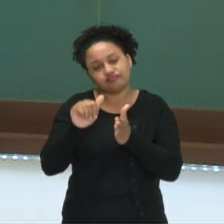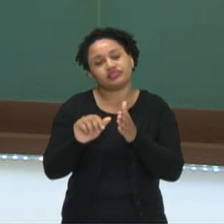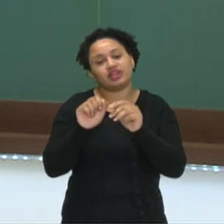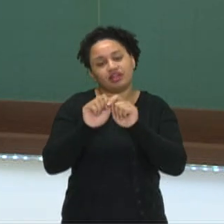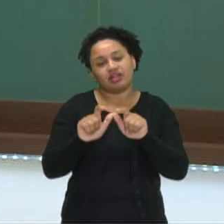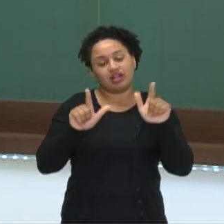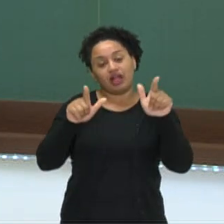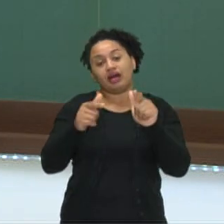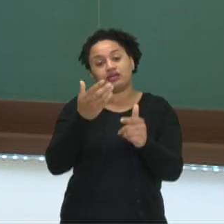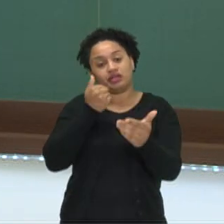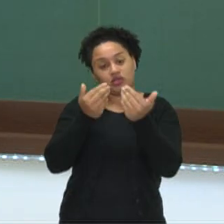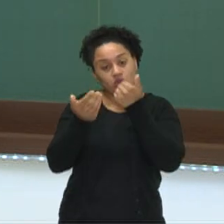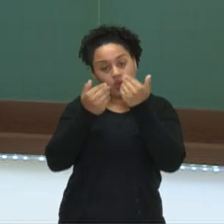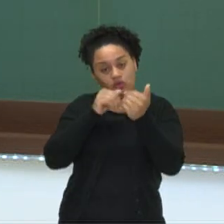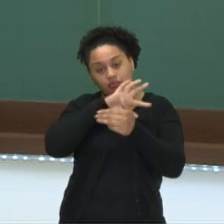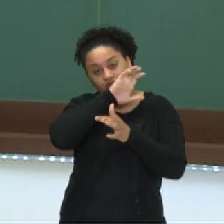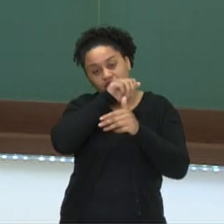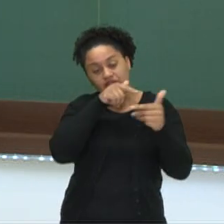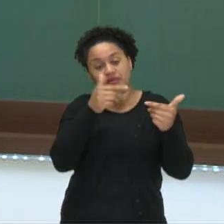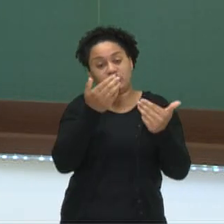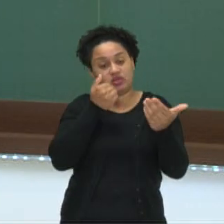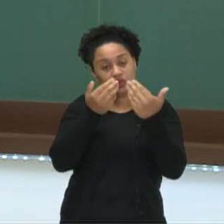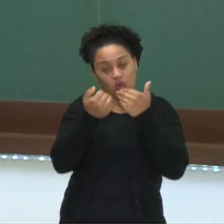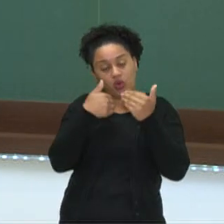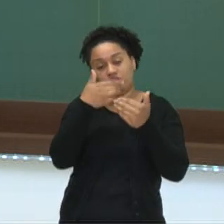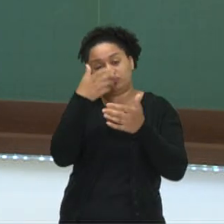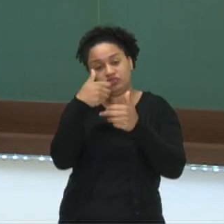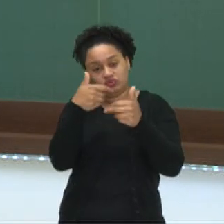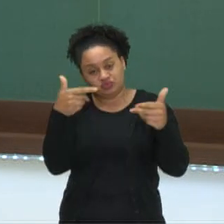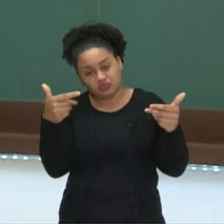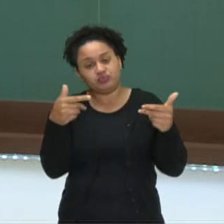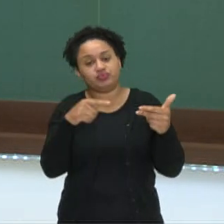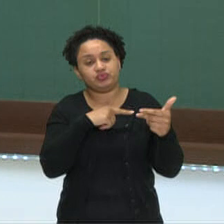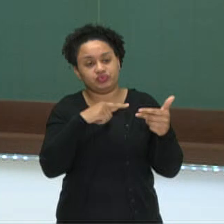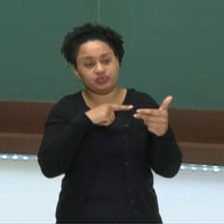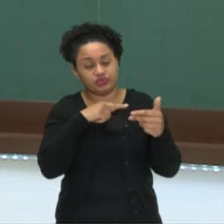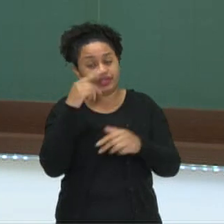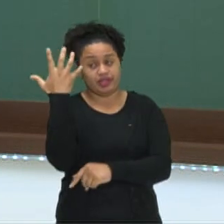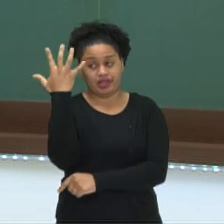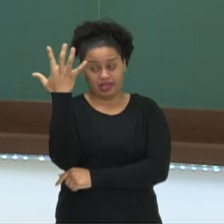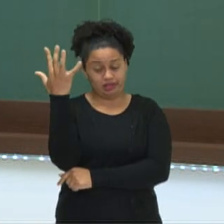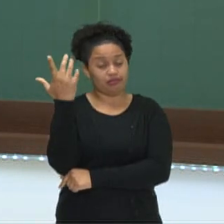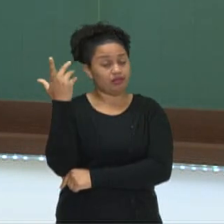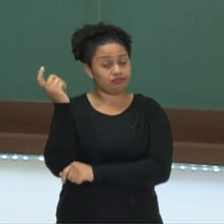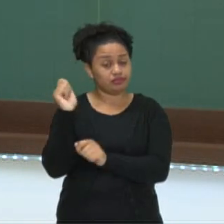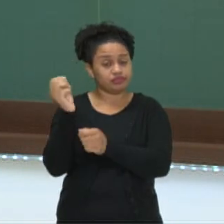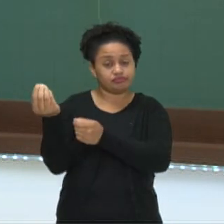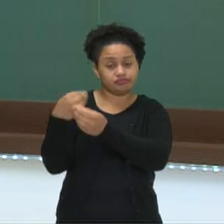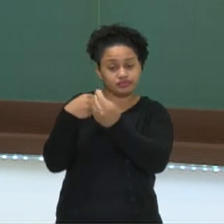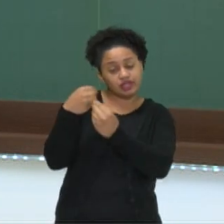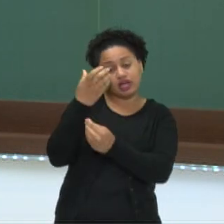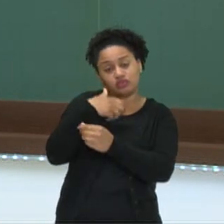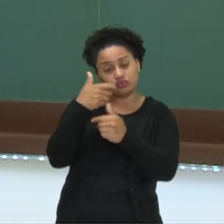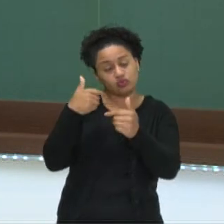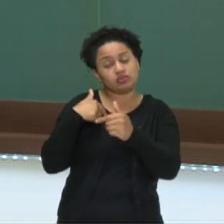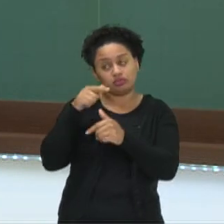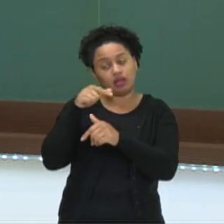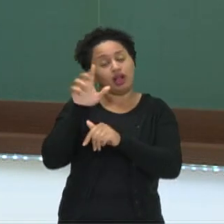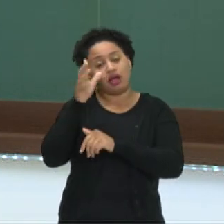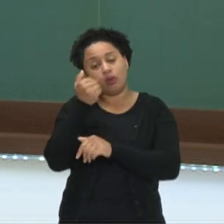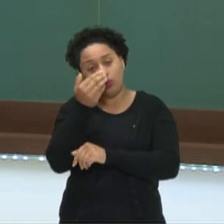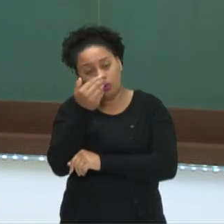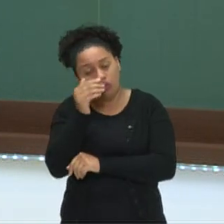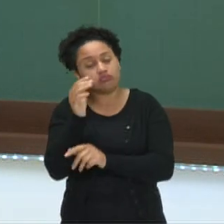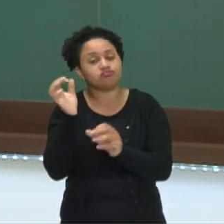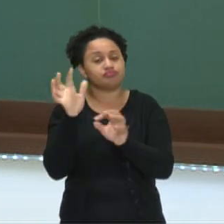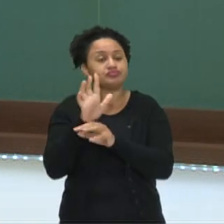se alimentar. Eles vão se alimentar dos frutos que essa árvore disponibiliza. Eles vão ali suprir as necessidades